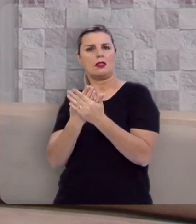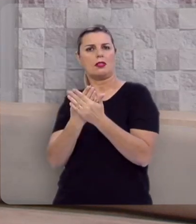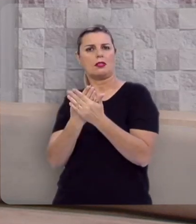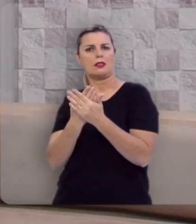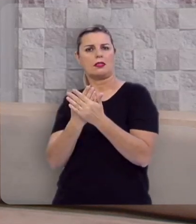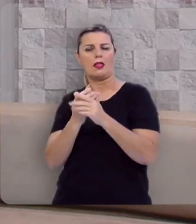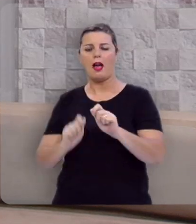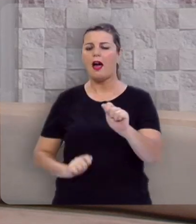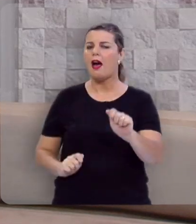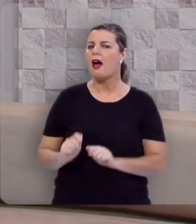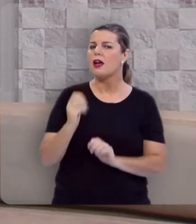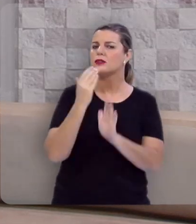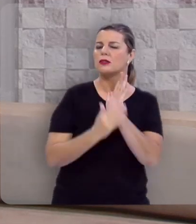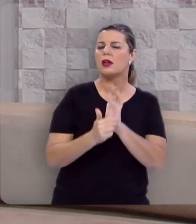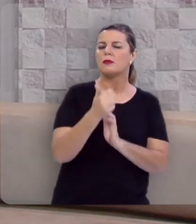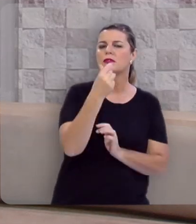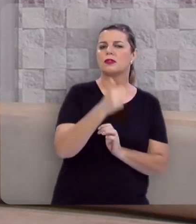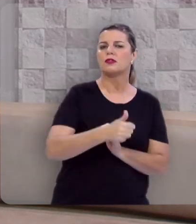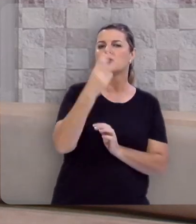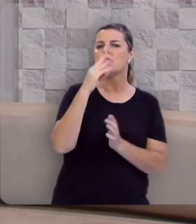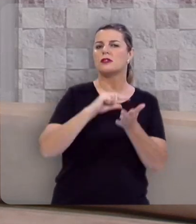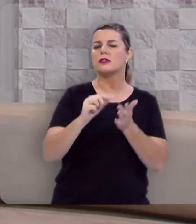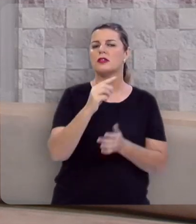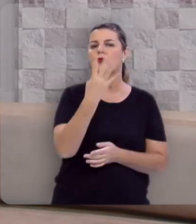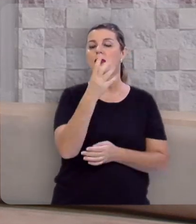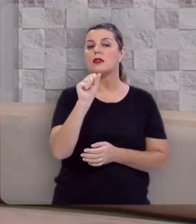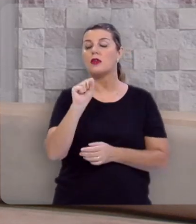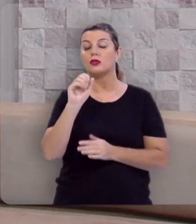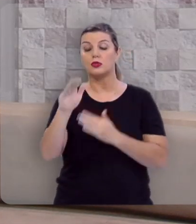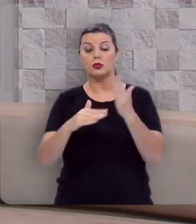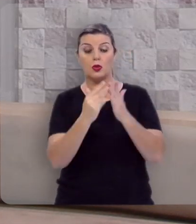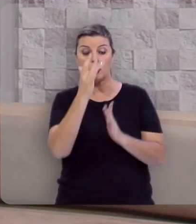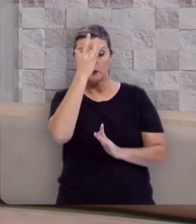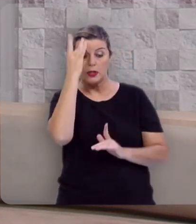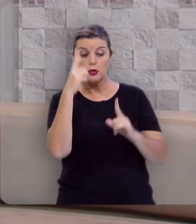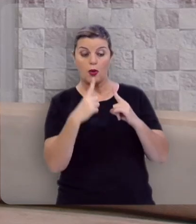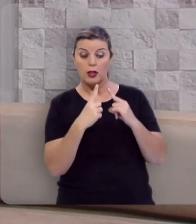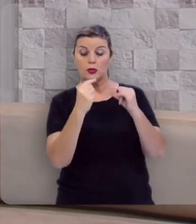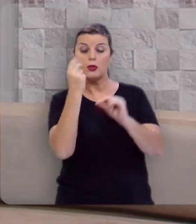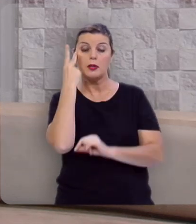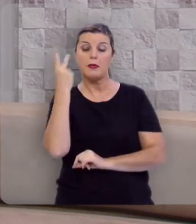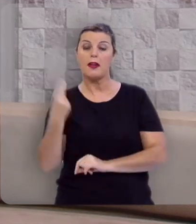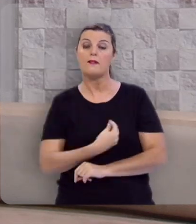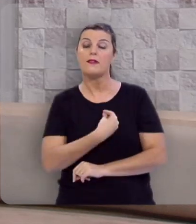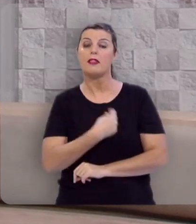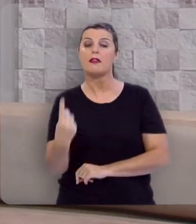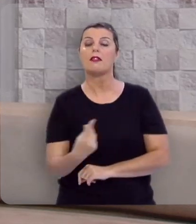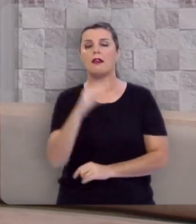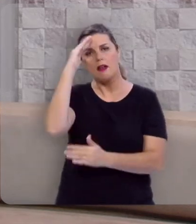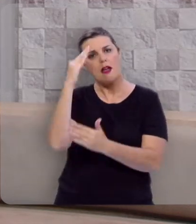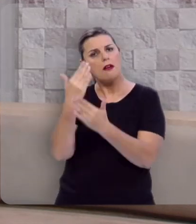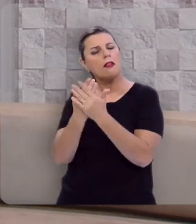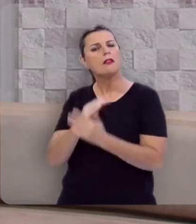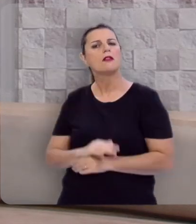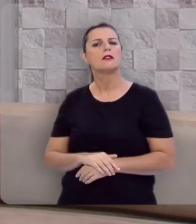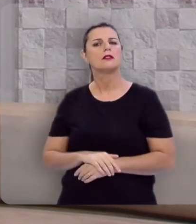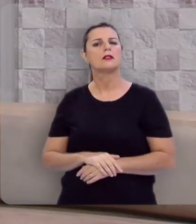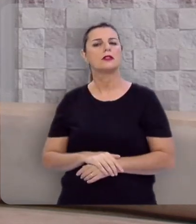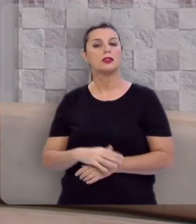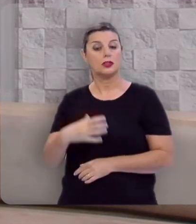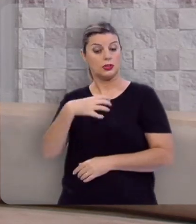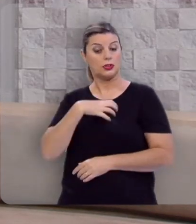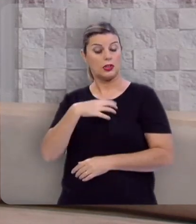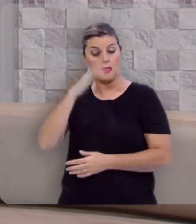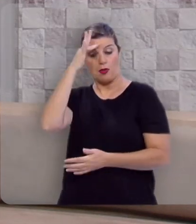escrito lá em Atos 13:48. Todos quantos foram destinados para a vida eterna, creram. De